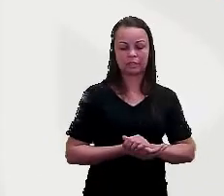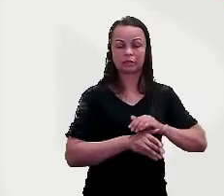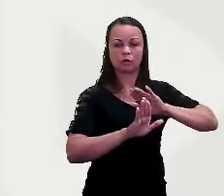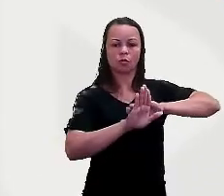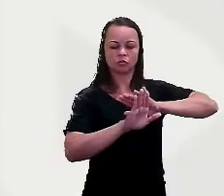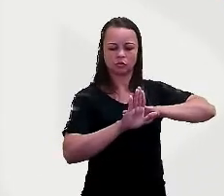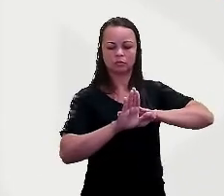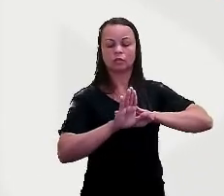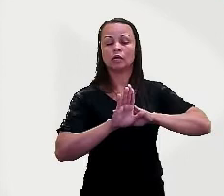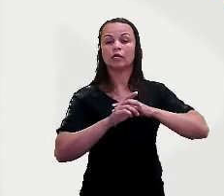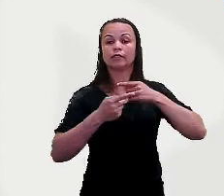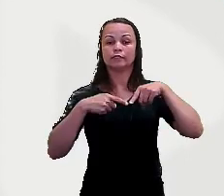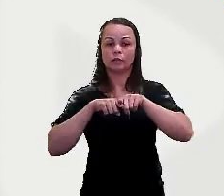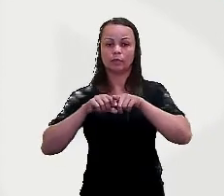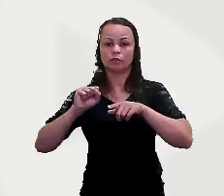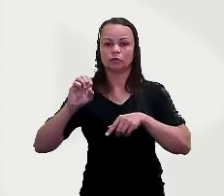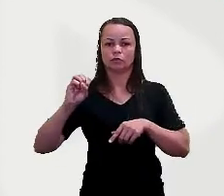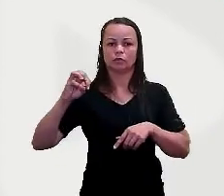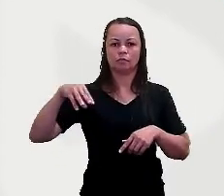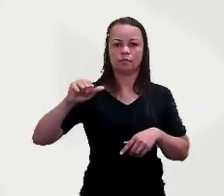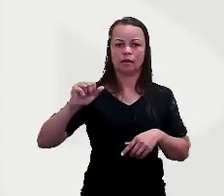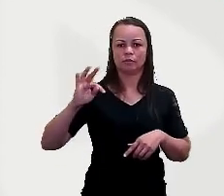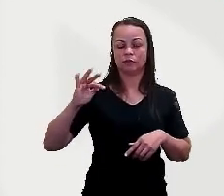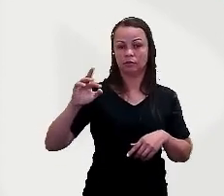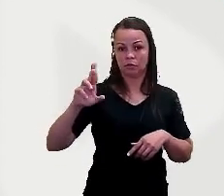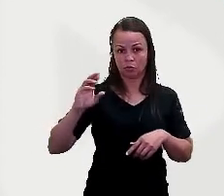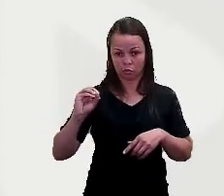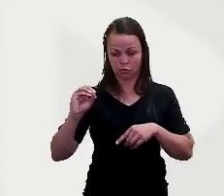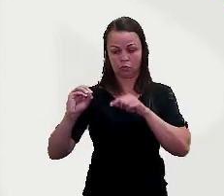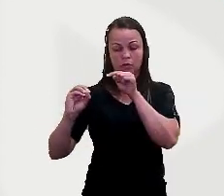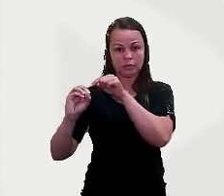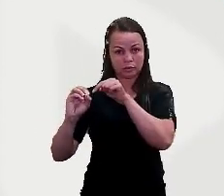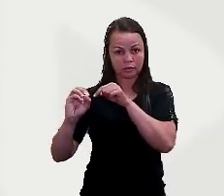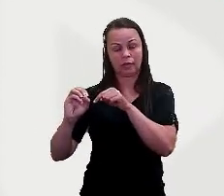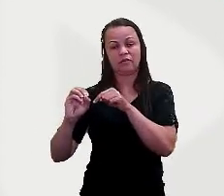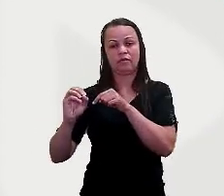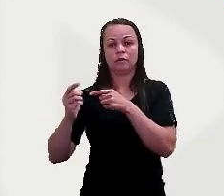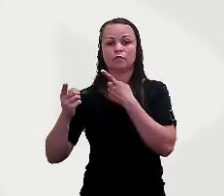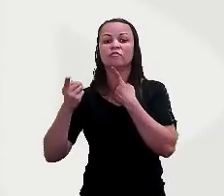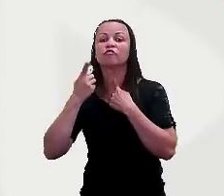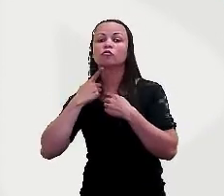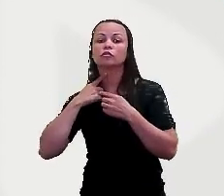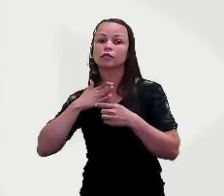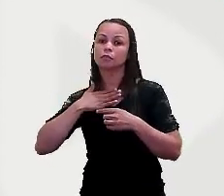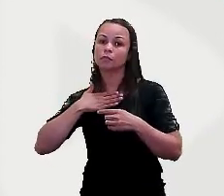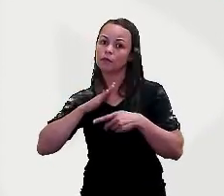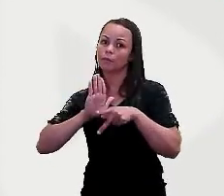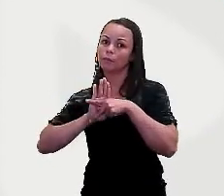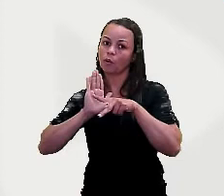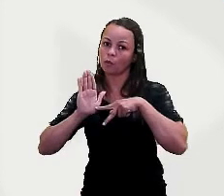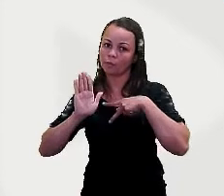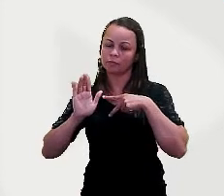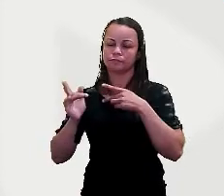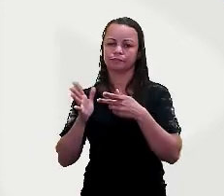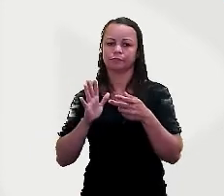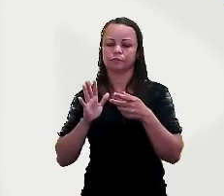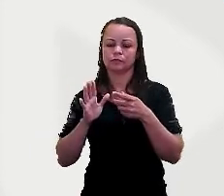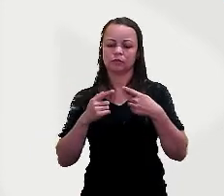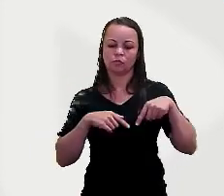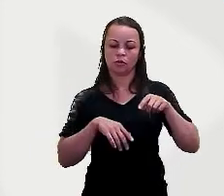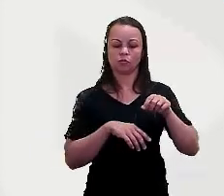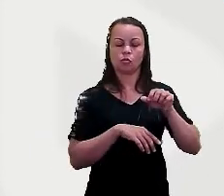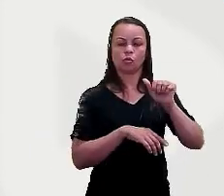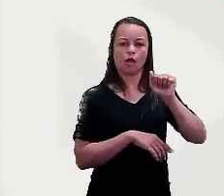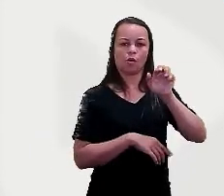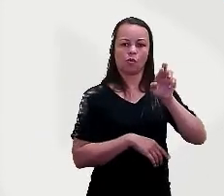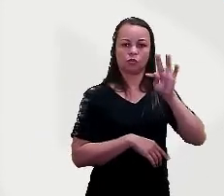e somático. O somático tem a ver com a minha vontade. Quando eu penso no sistema nervoso periférico autônomo, não